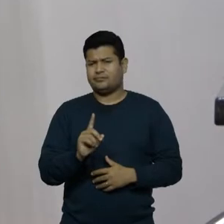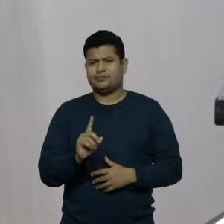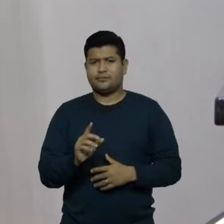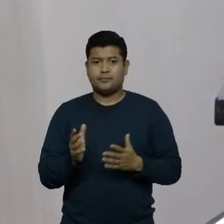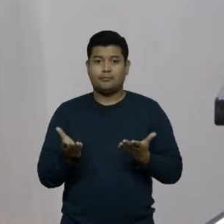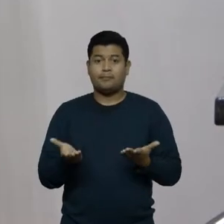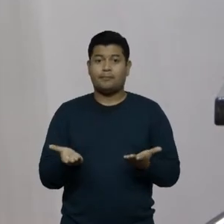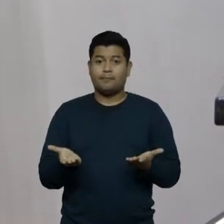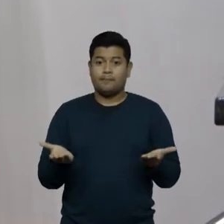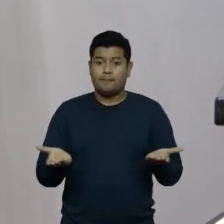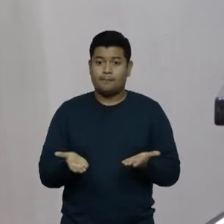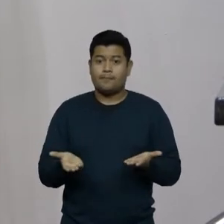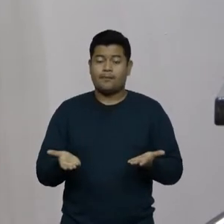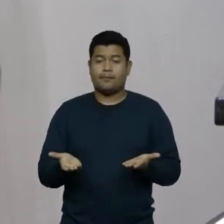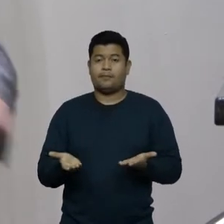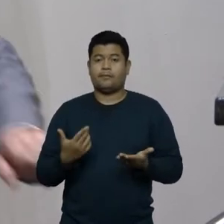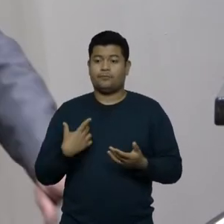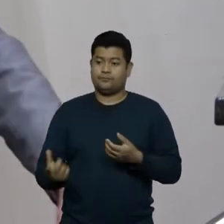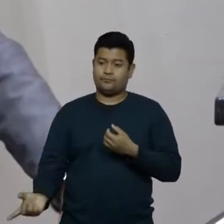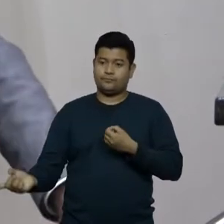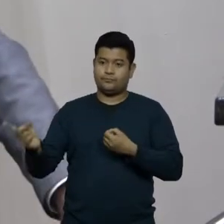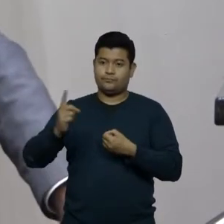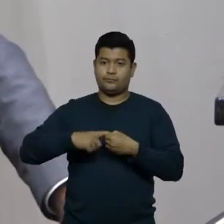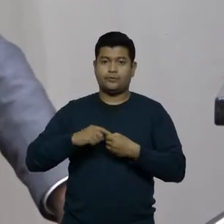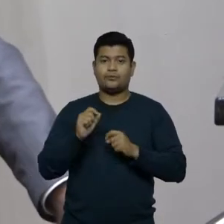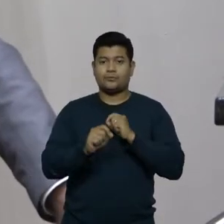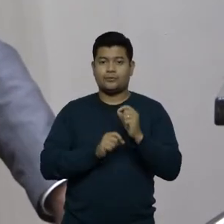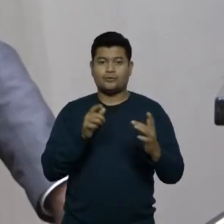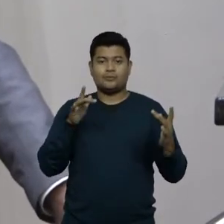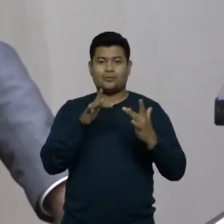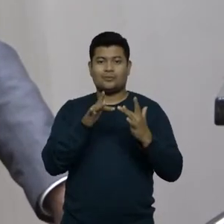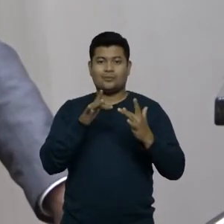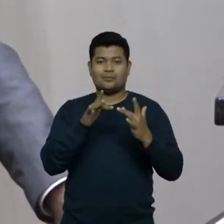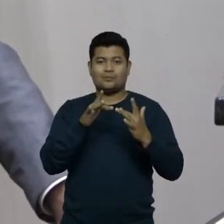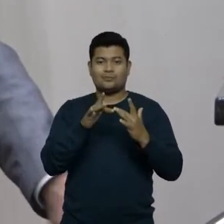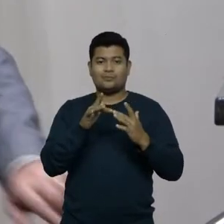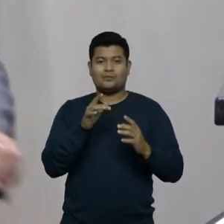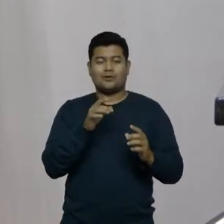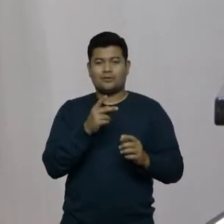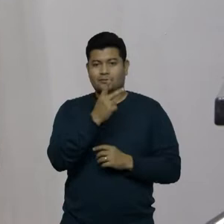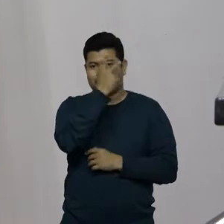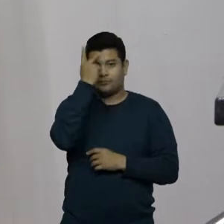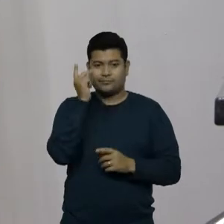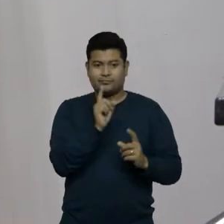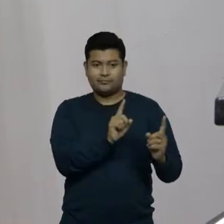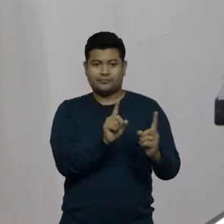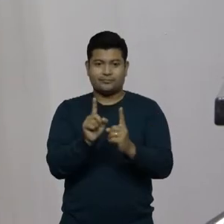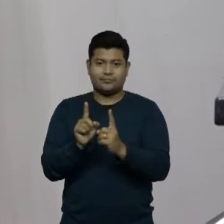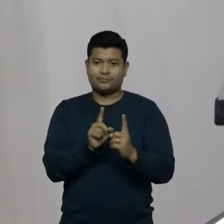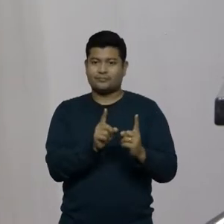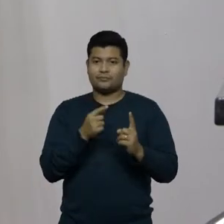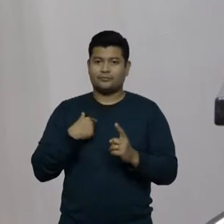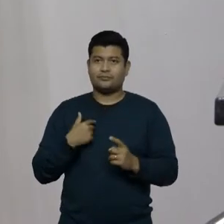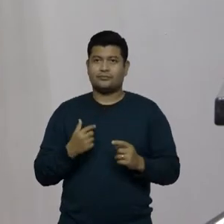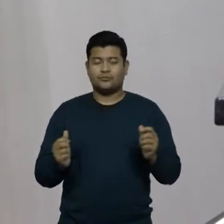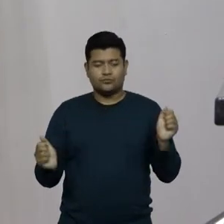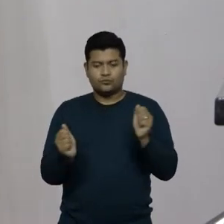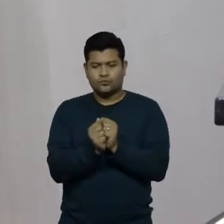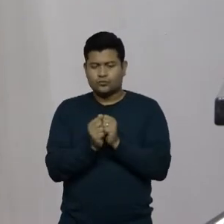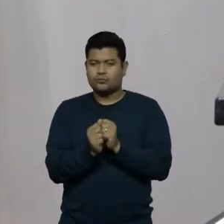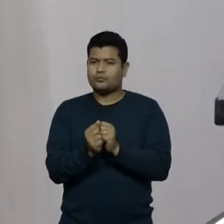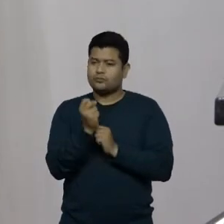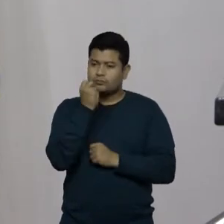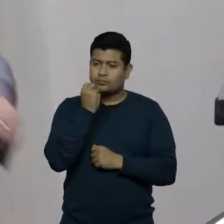do retorno à convivência entre as pessoas é de curtir Sim tudo